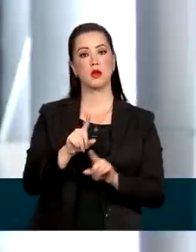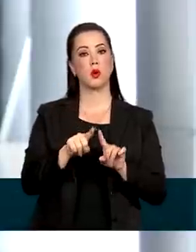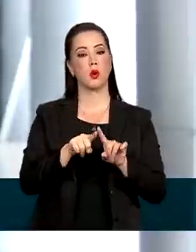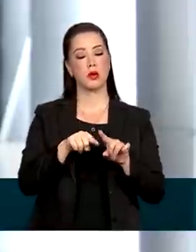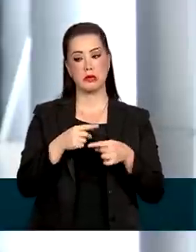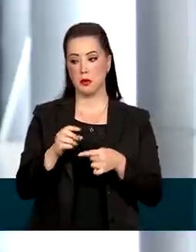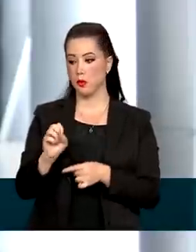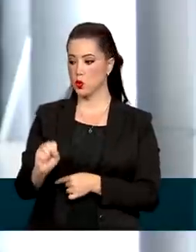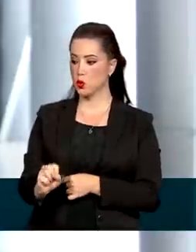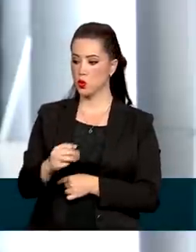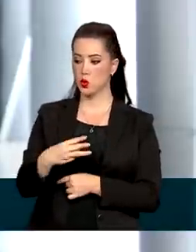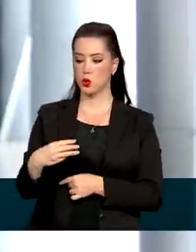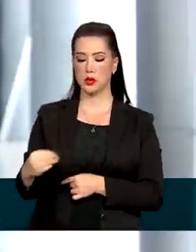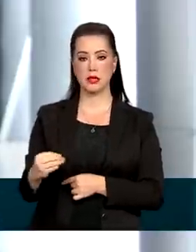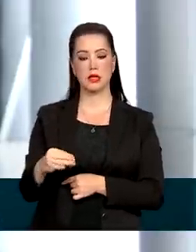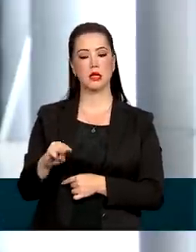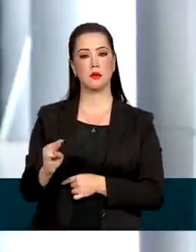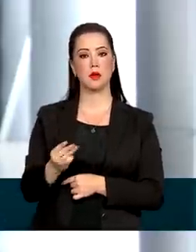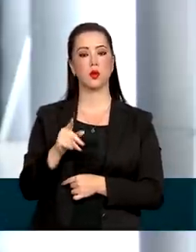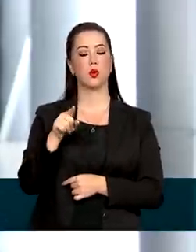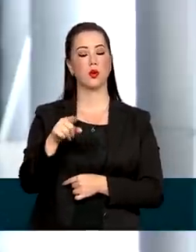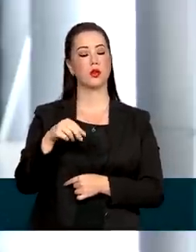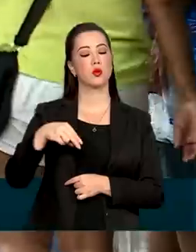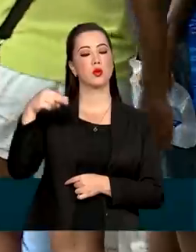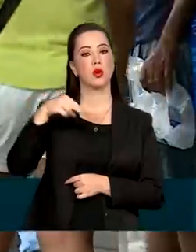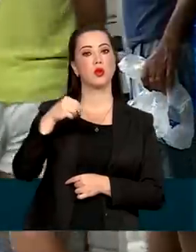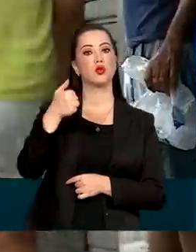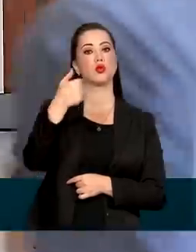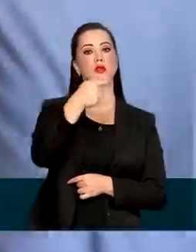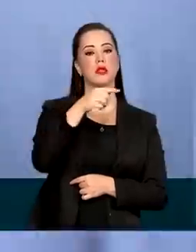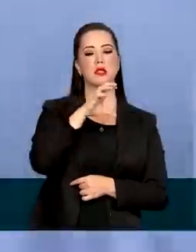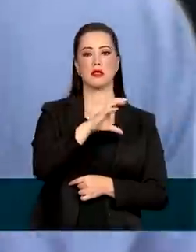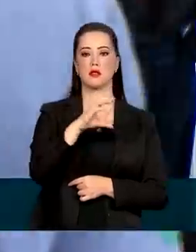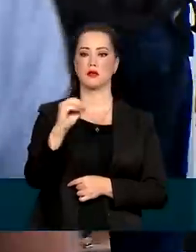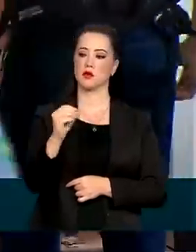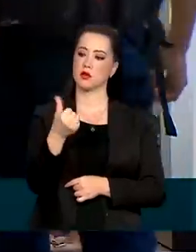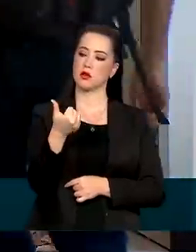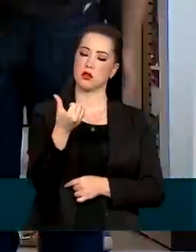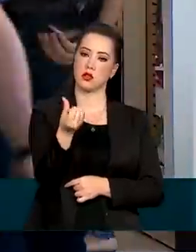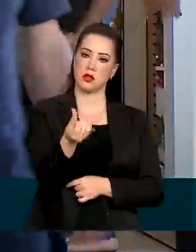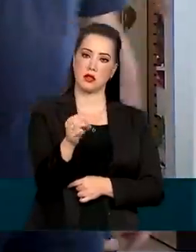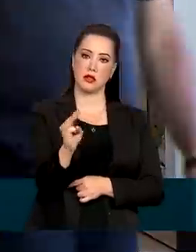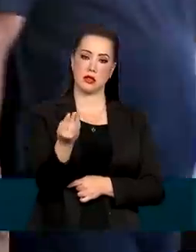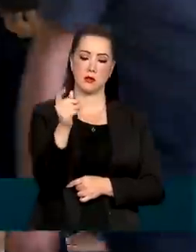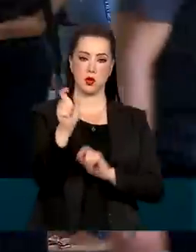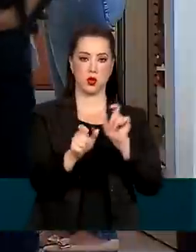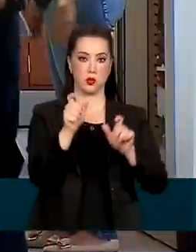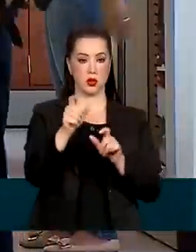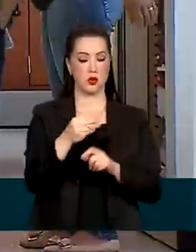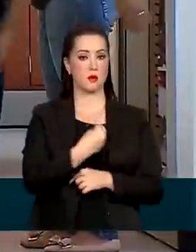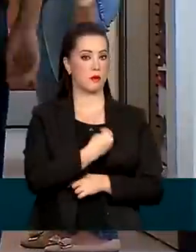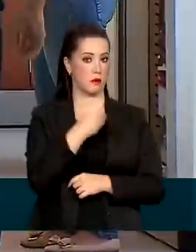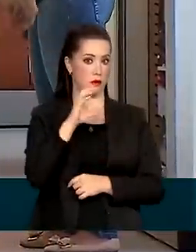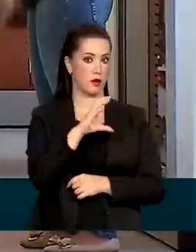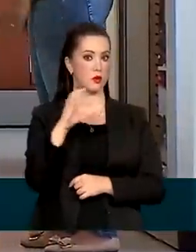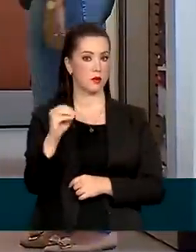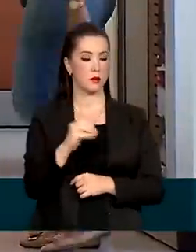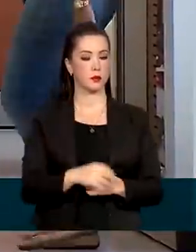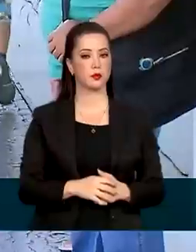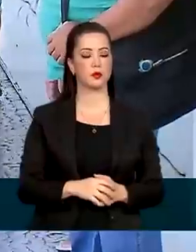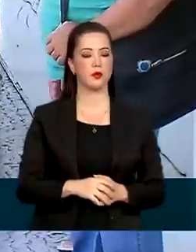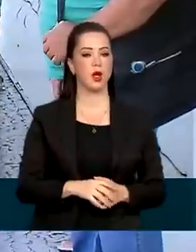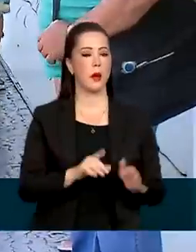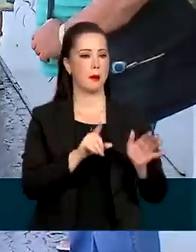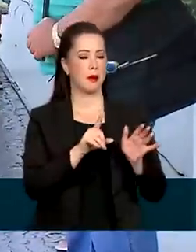com cerca de 30 o norte com 17 e o centro-oeste com 16 milhões de habitantes o IBGE já entregou ao Tribunal